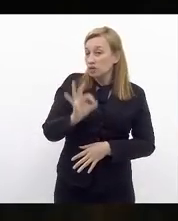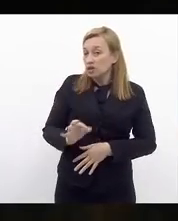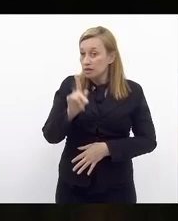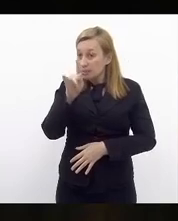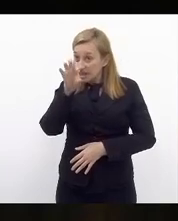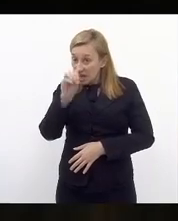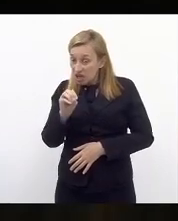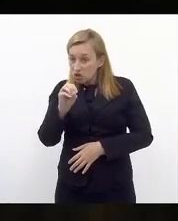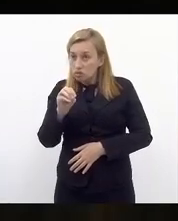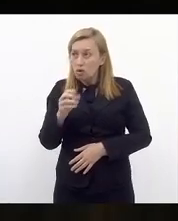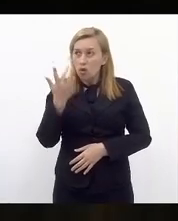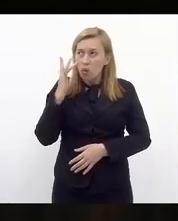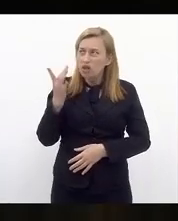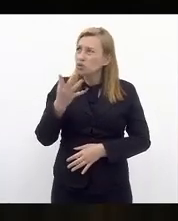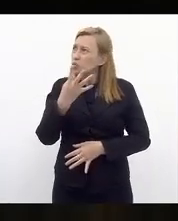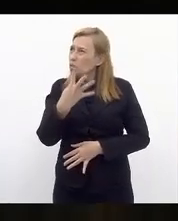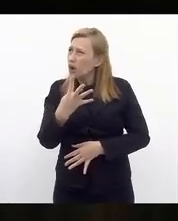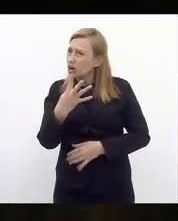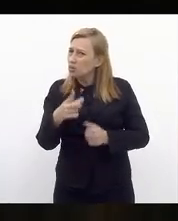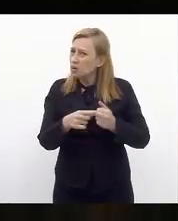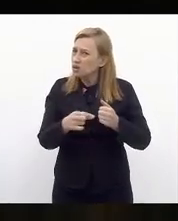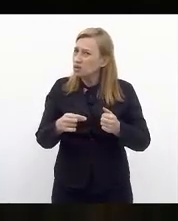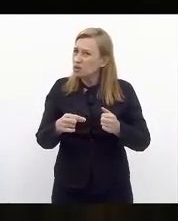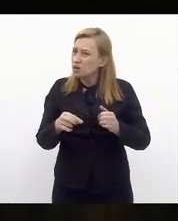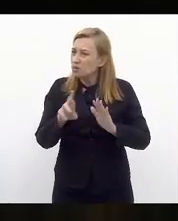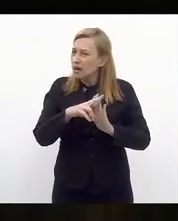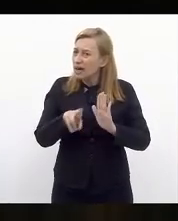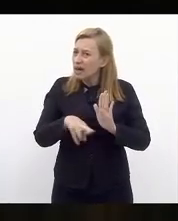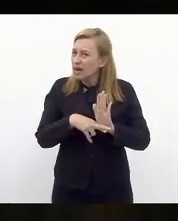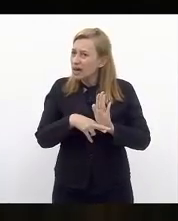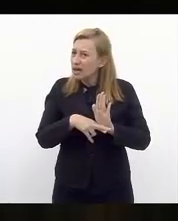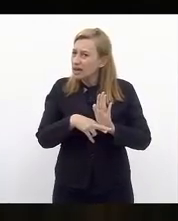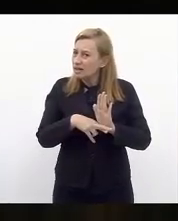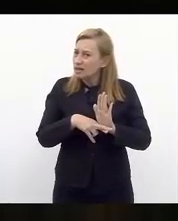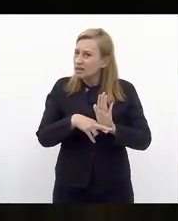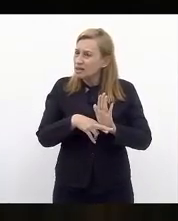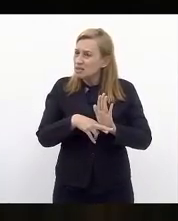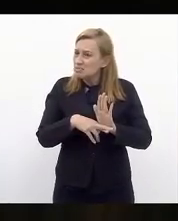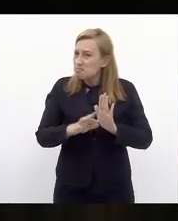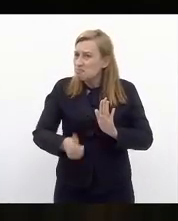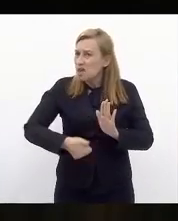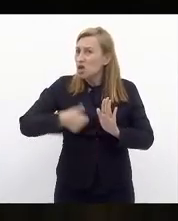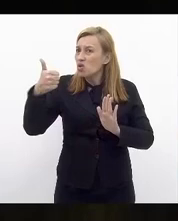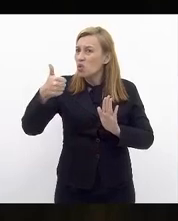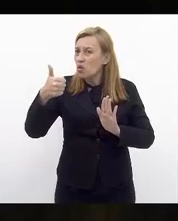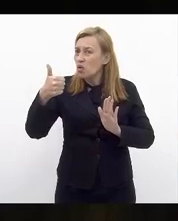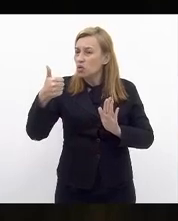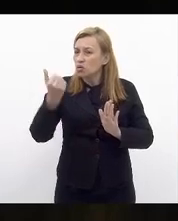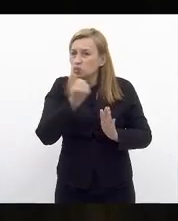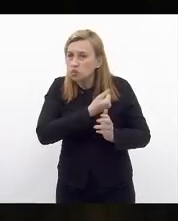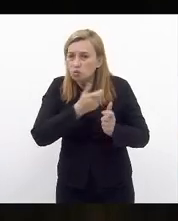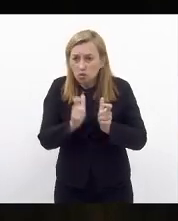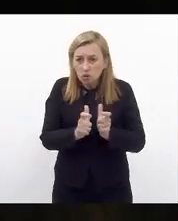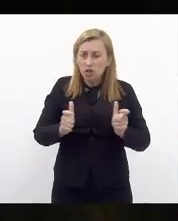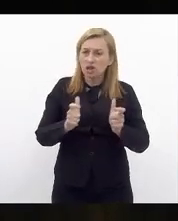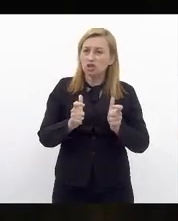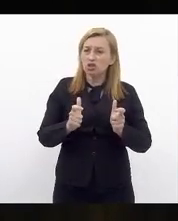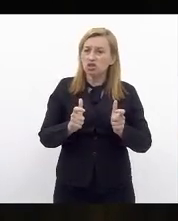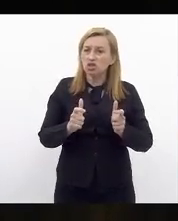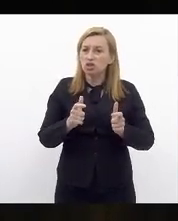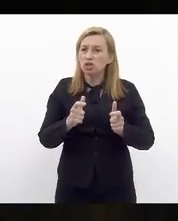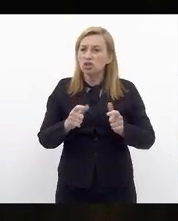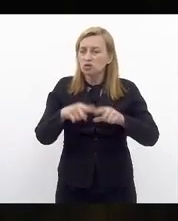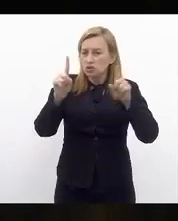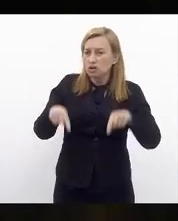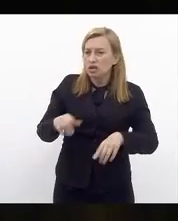pedágio eu considero que o artigo 4º vai ser uma regra mais Atrativa para uma parte grande do funcionalismo que